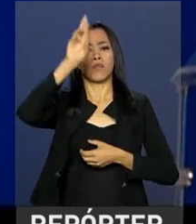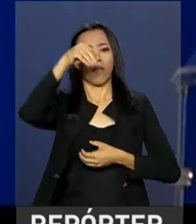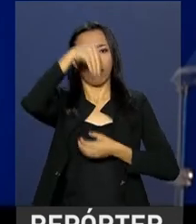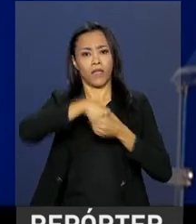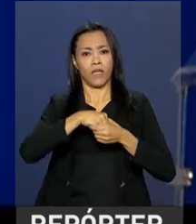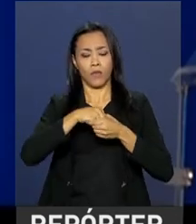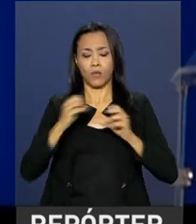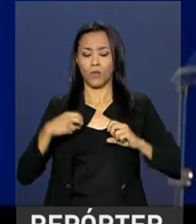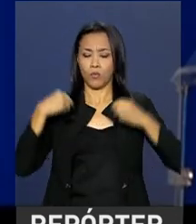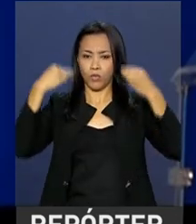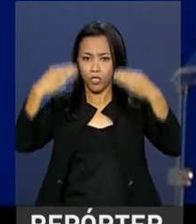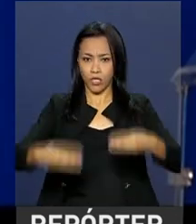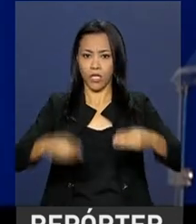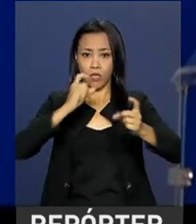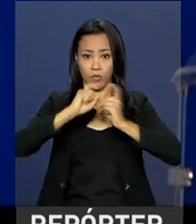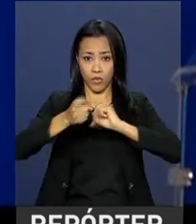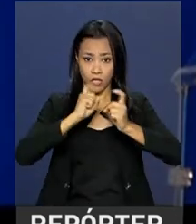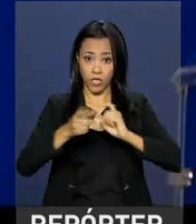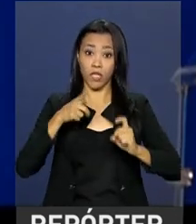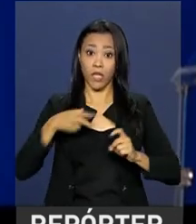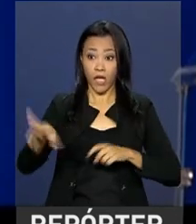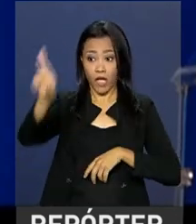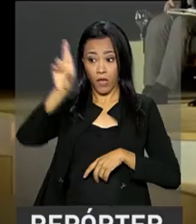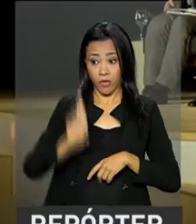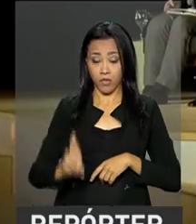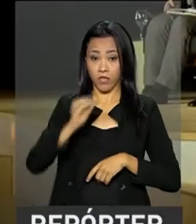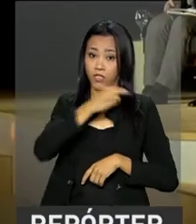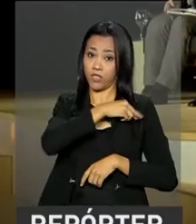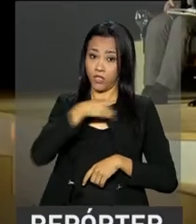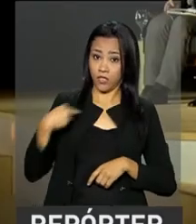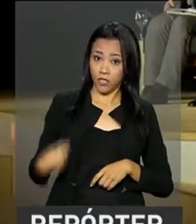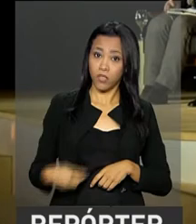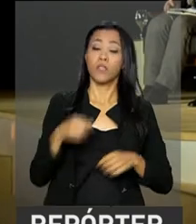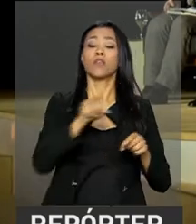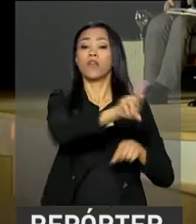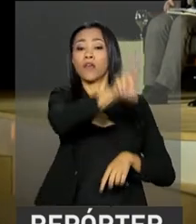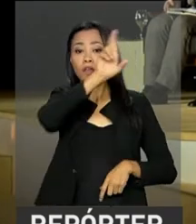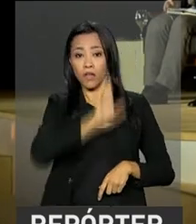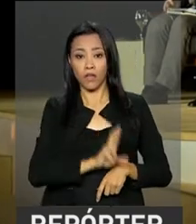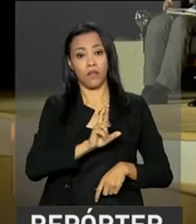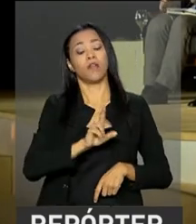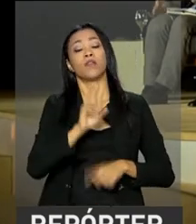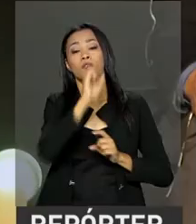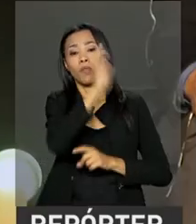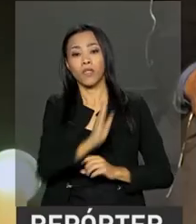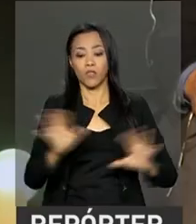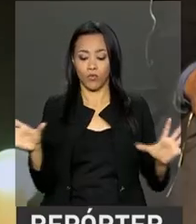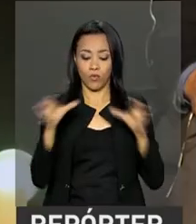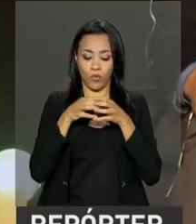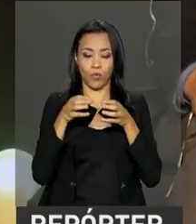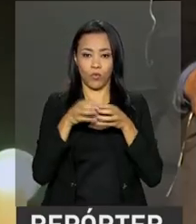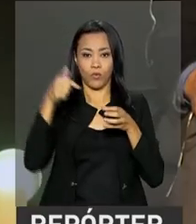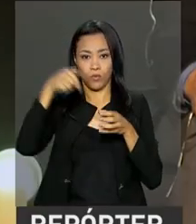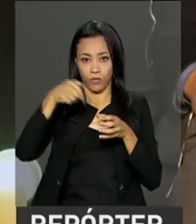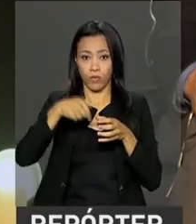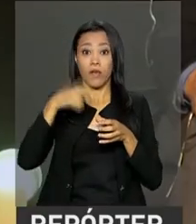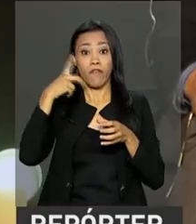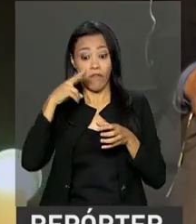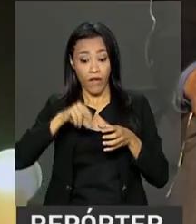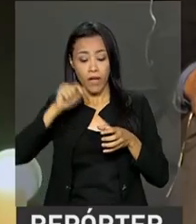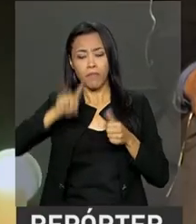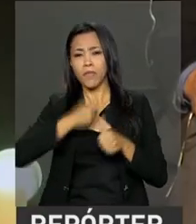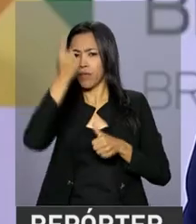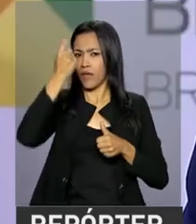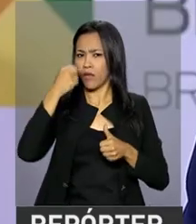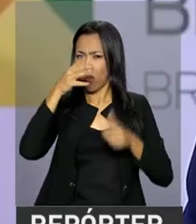e terá representantes do brasil e da china os projetos interessados em contar com financiamento serão submetidos a uma avaliação